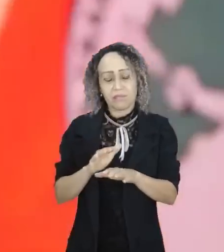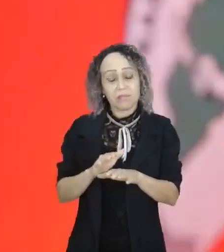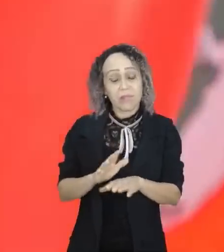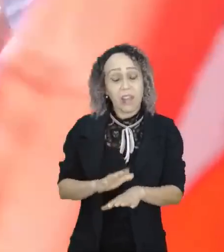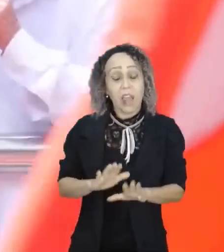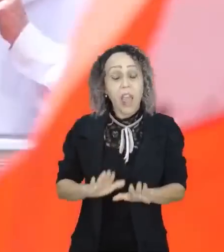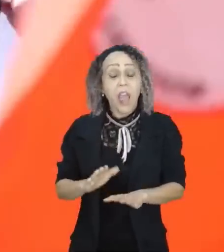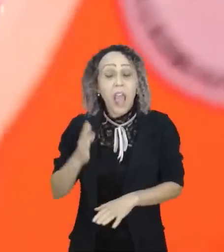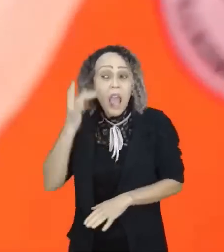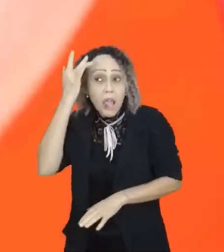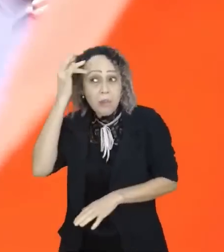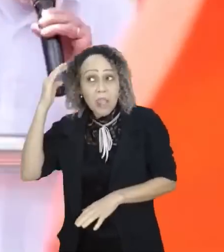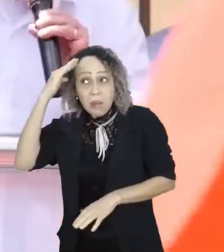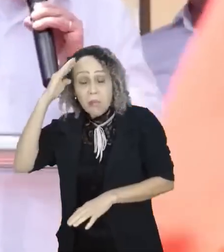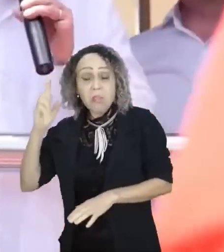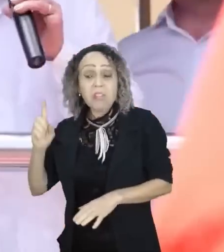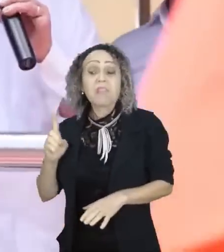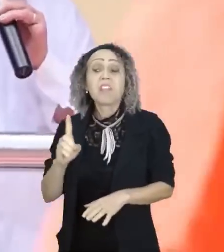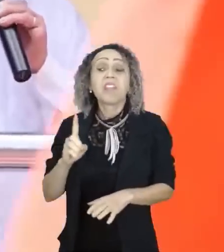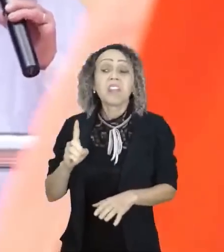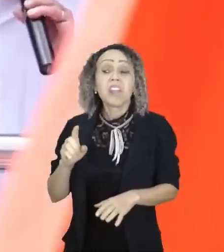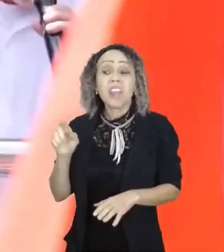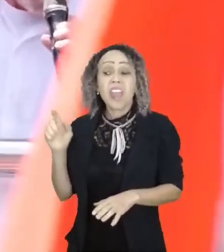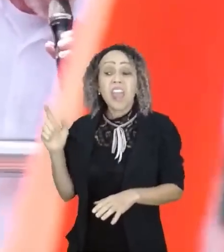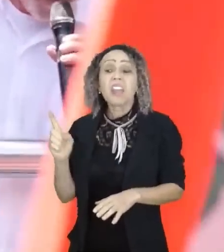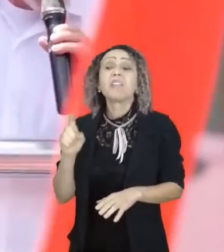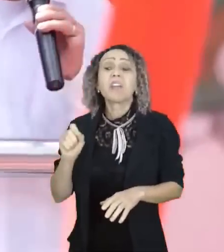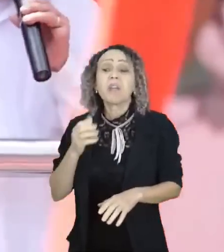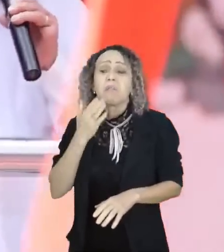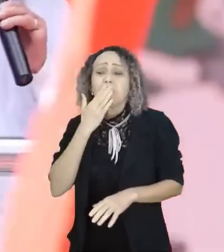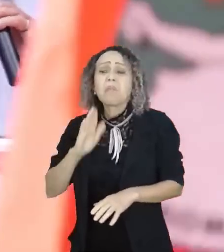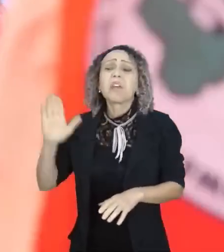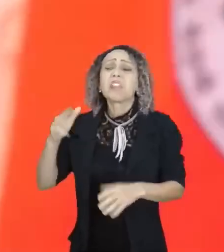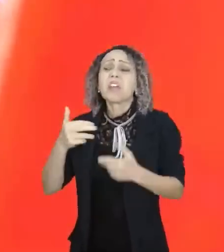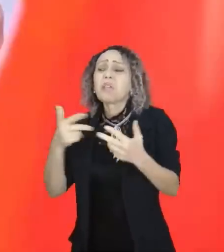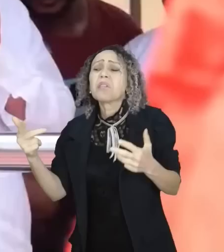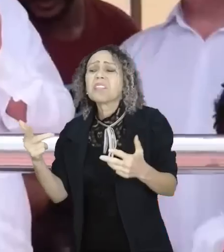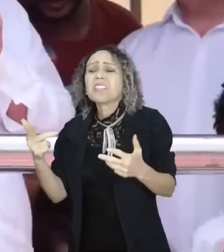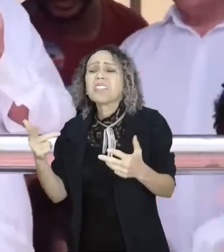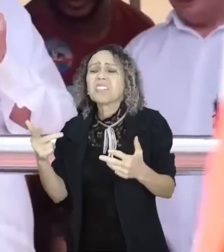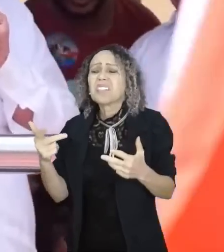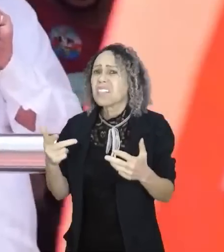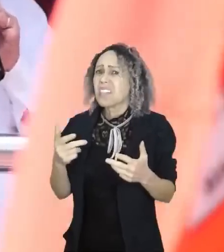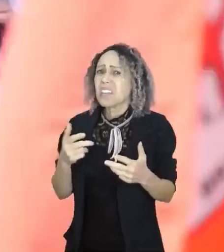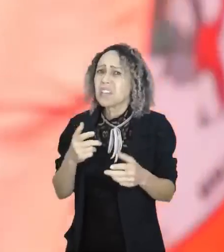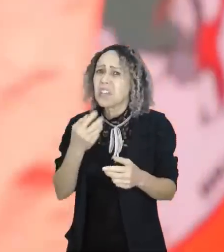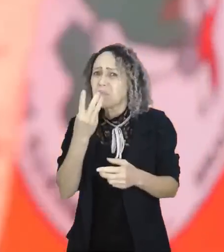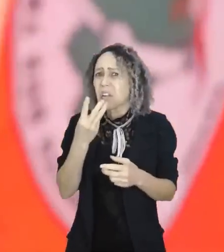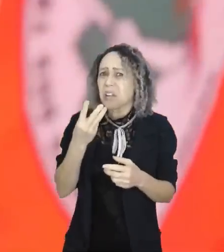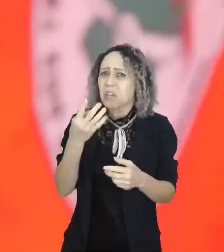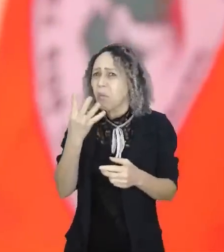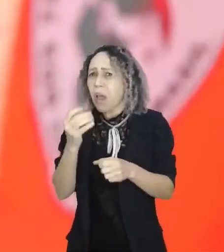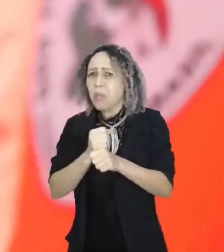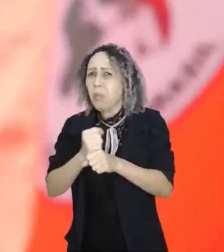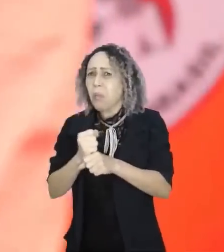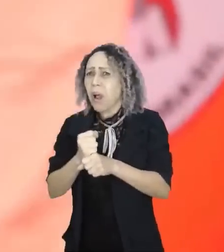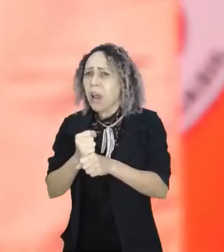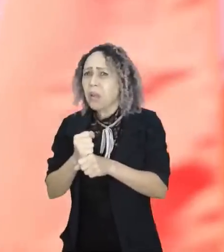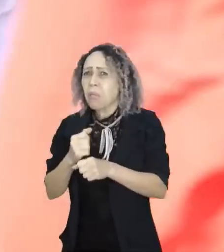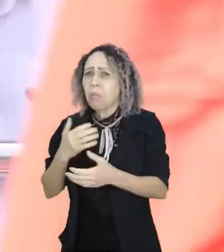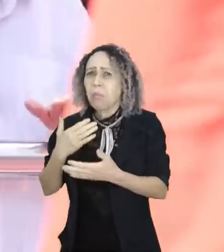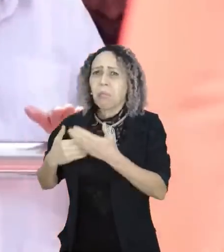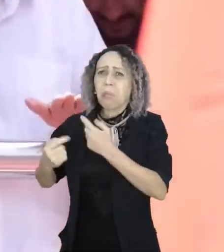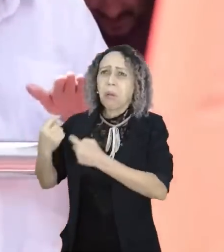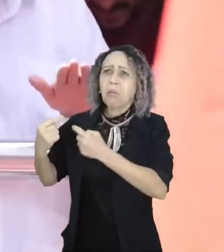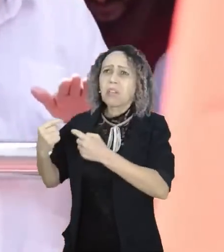ter feito a oito anos atrás há quatro anos atrás há três anos atrás e não fez então vocês